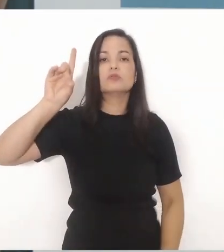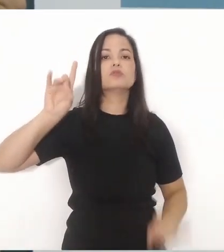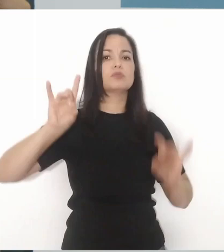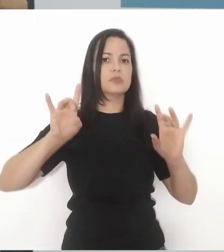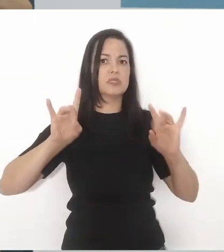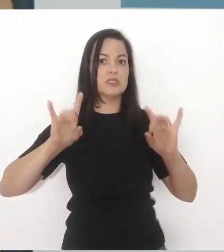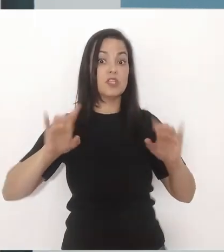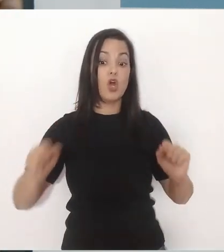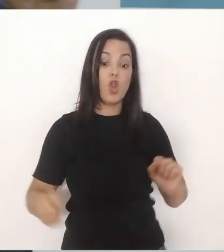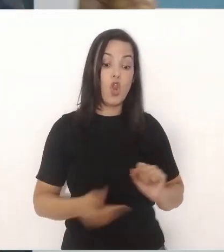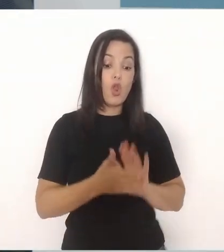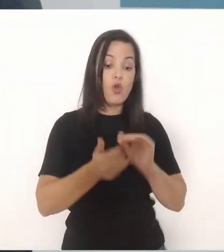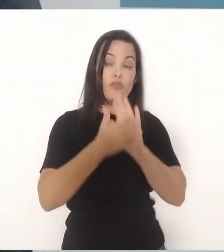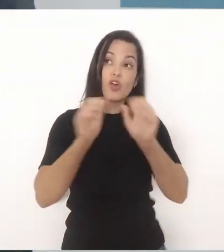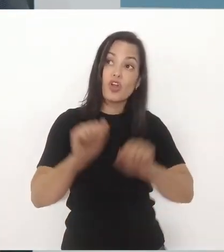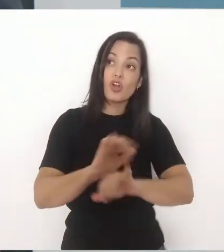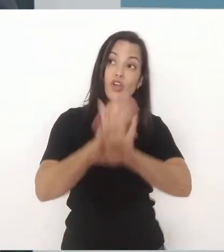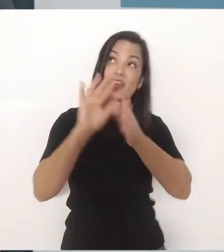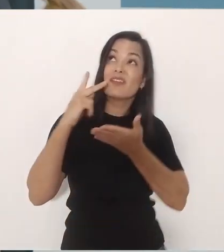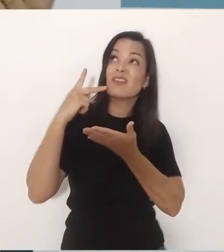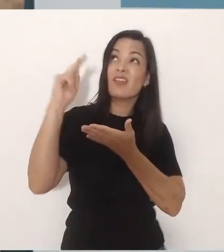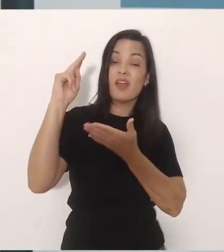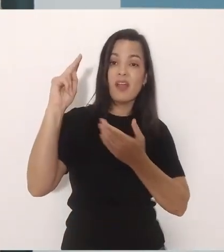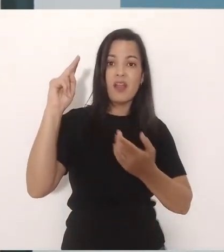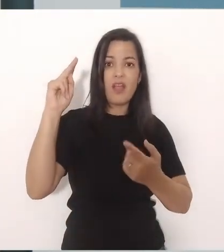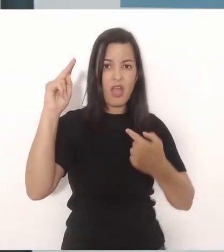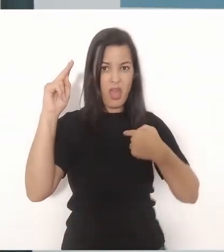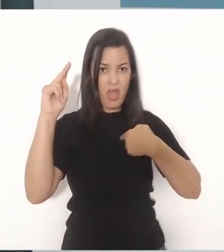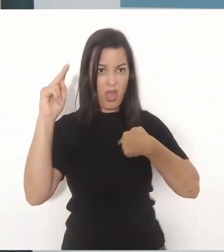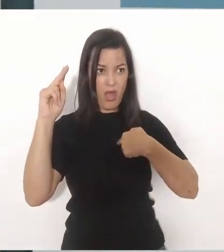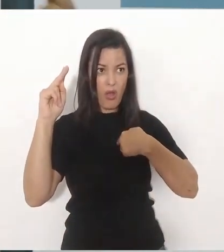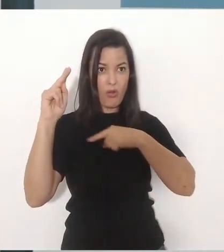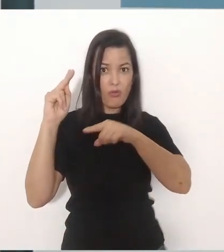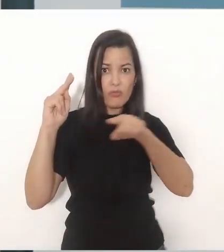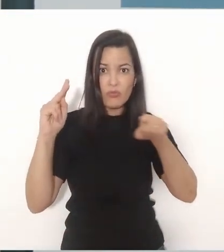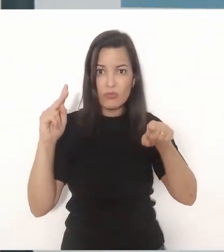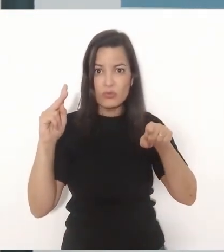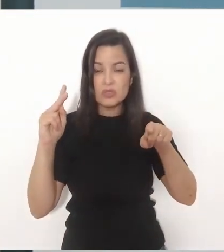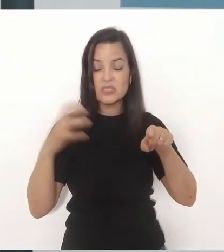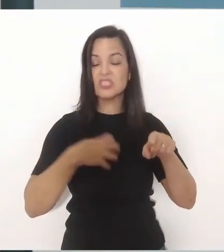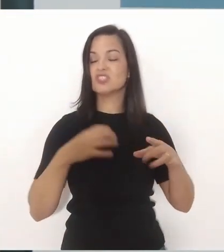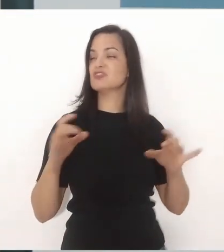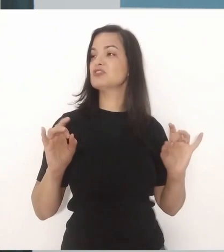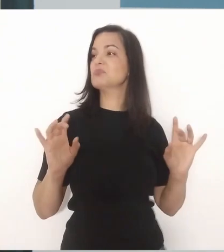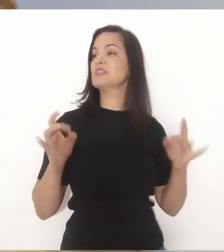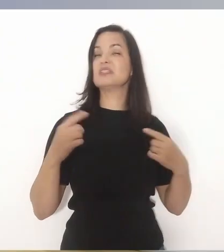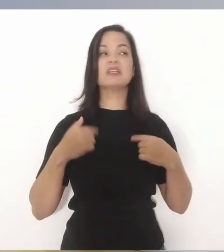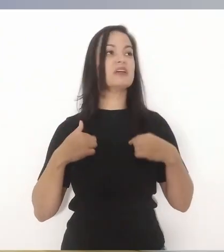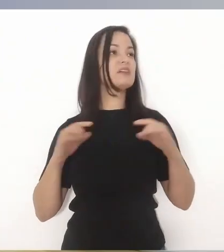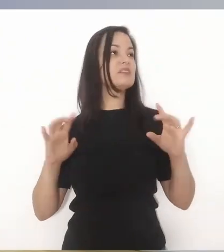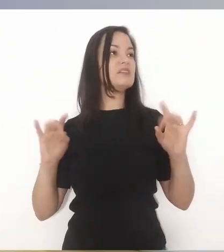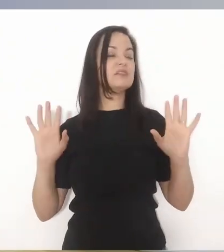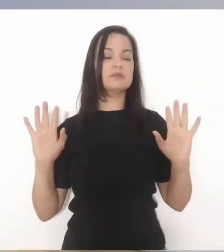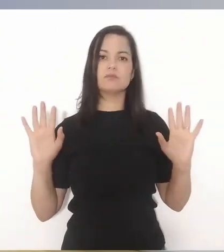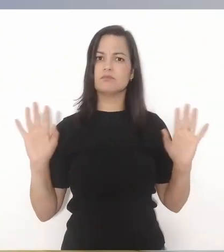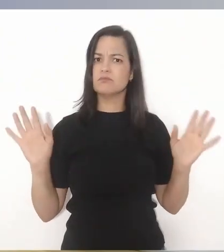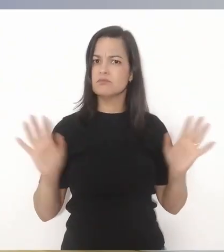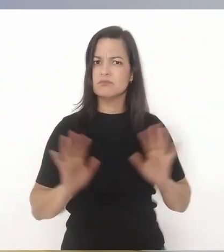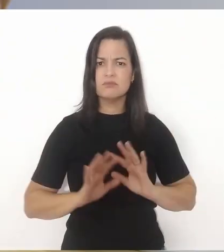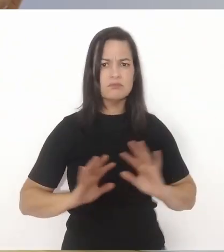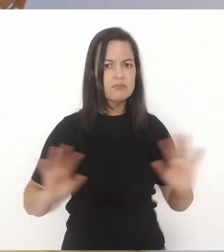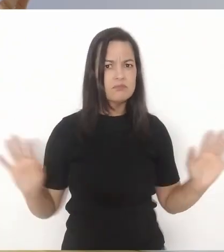para o louvor da glória dele, não para que nós nos achemos pessoas especiais. Não para que nós nos